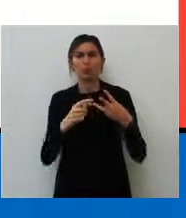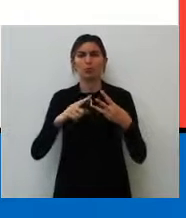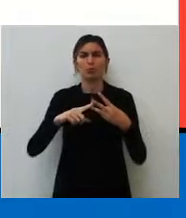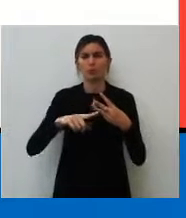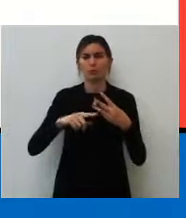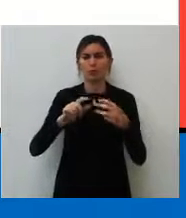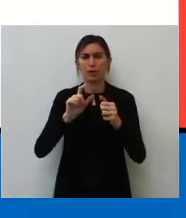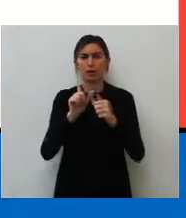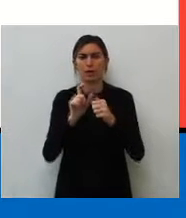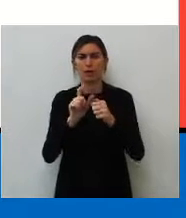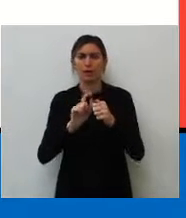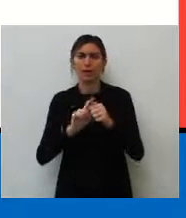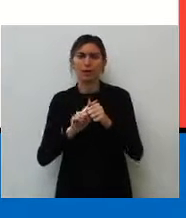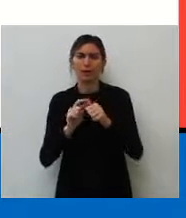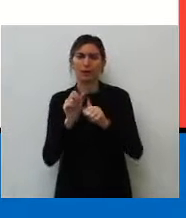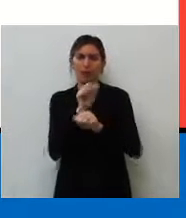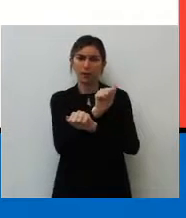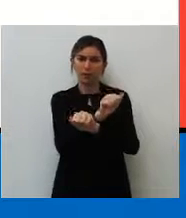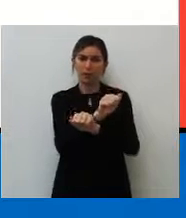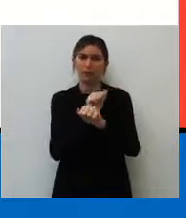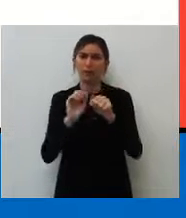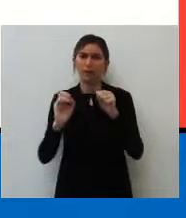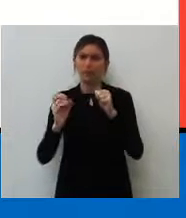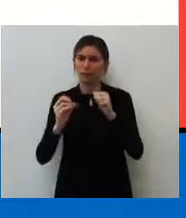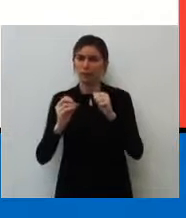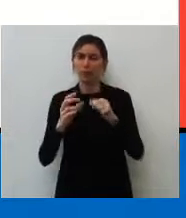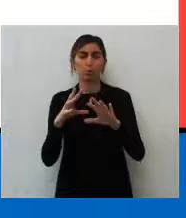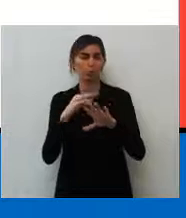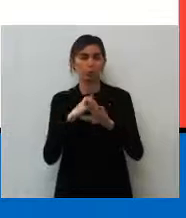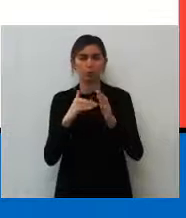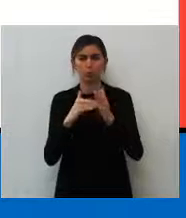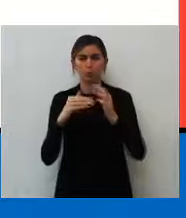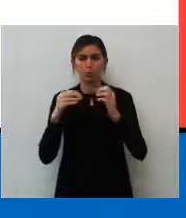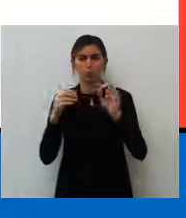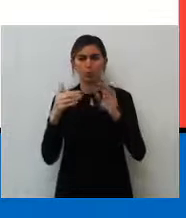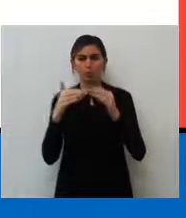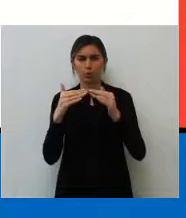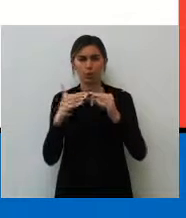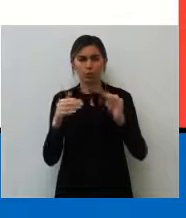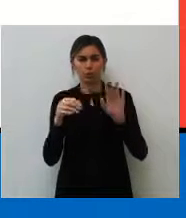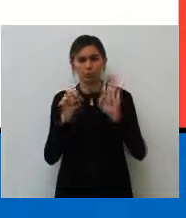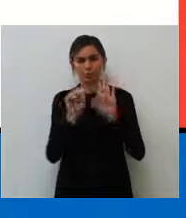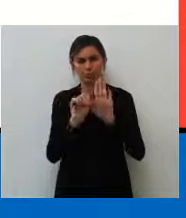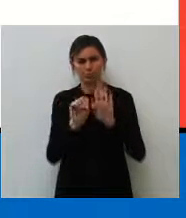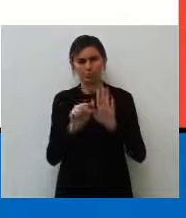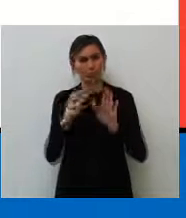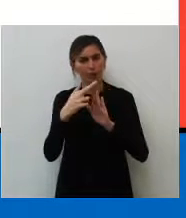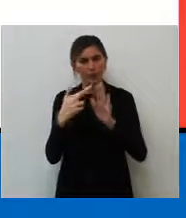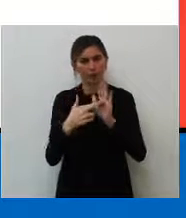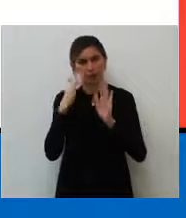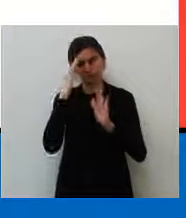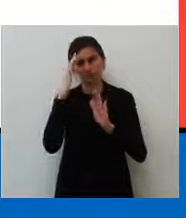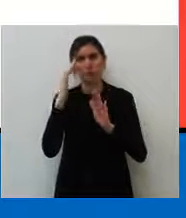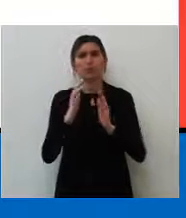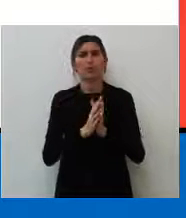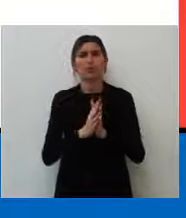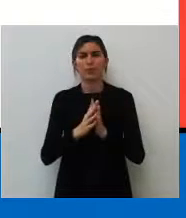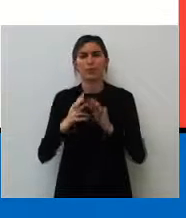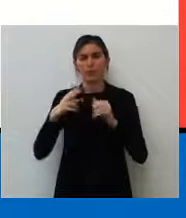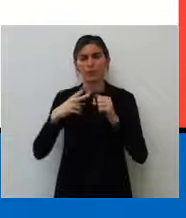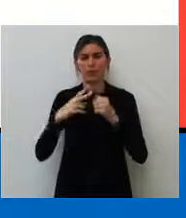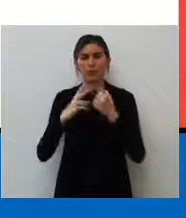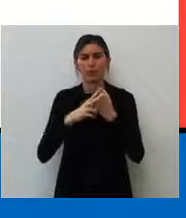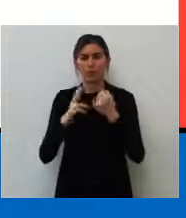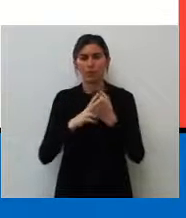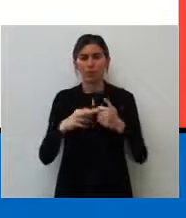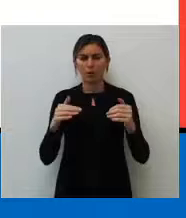pronome numeral e artigo todas elas vão concordar com o nome com o substantivo agora está regra principal tá bom e a concordância verbal você